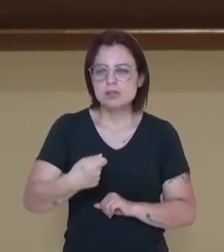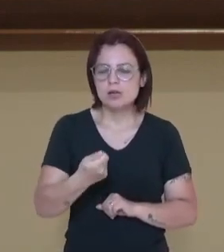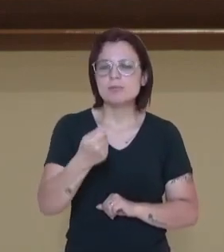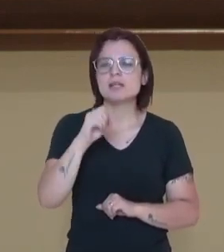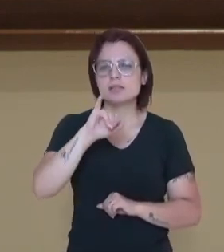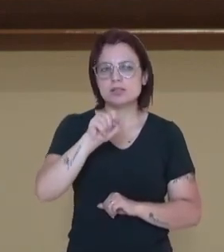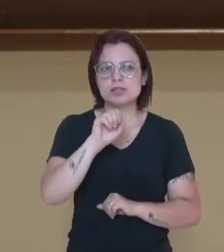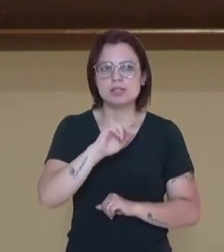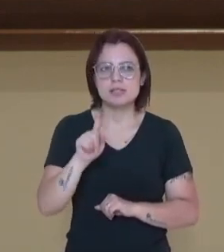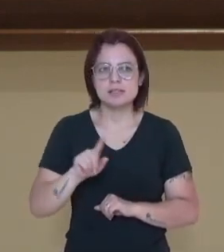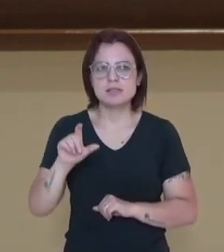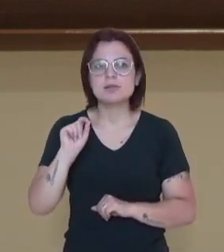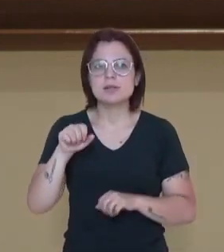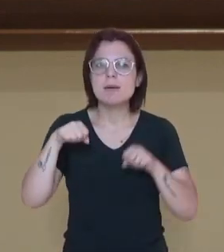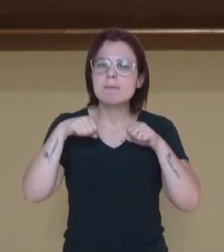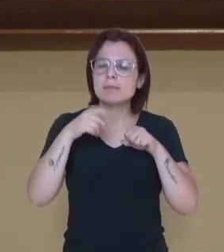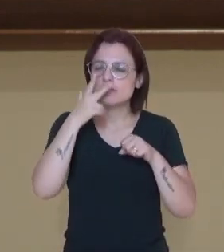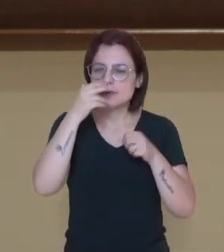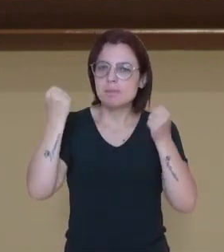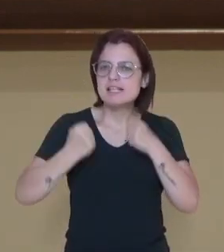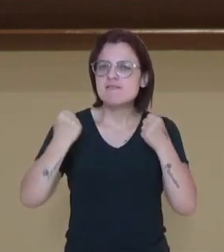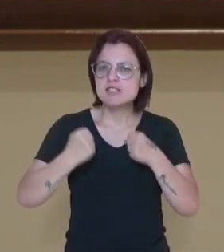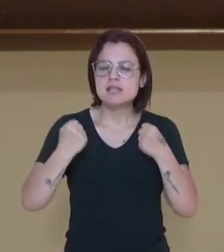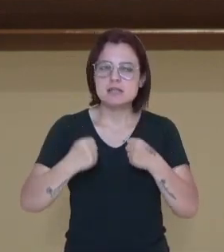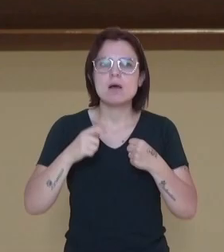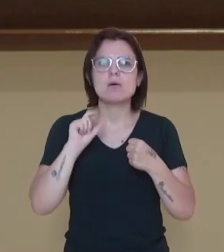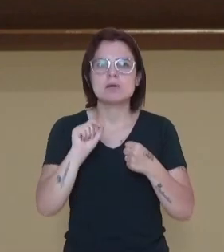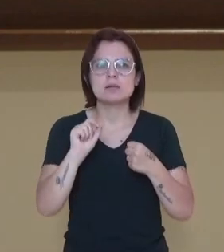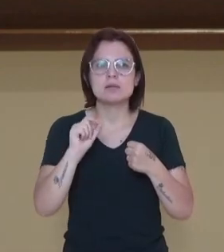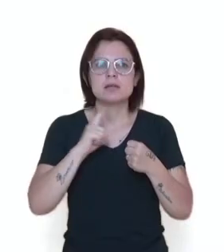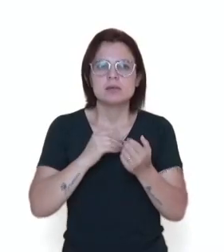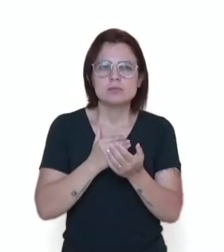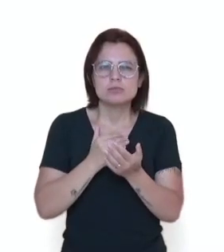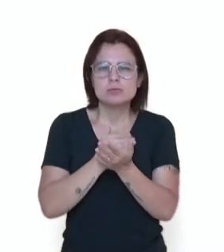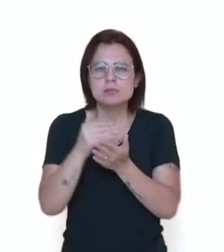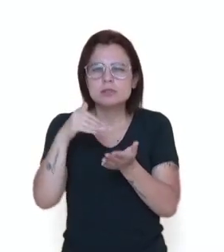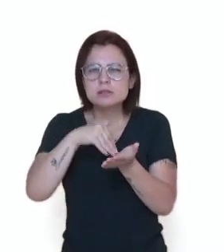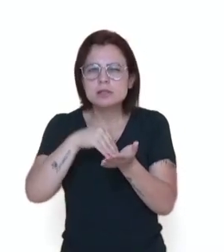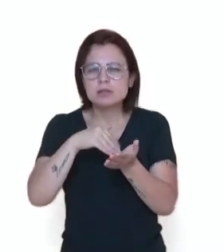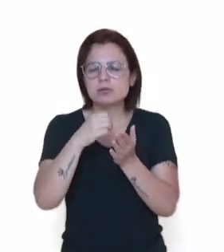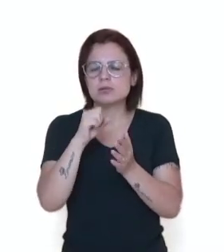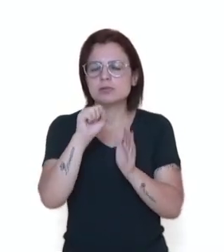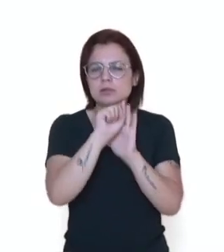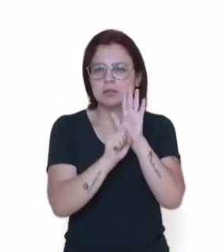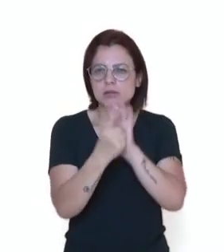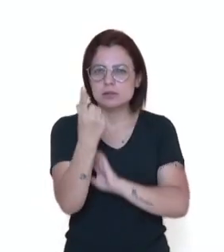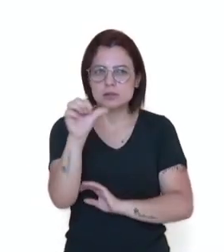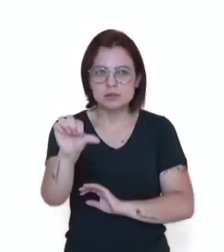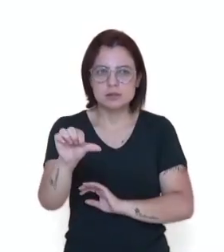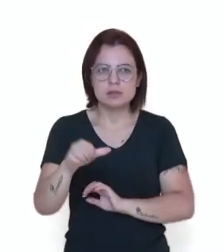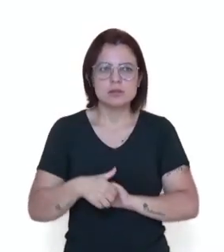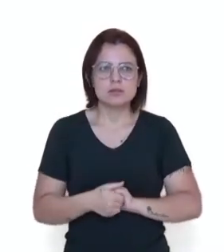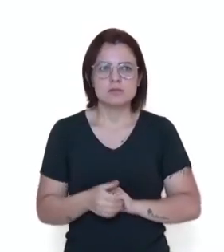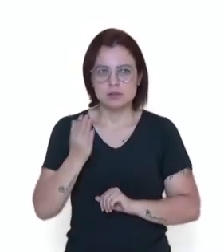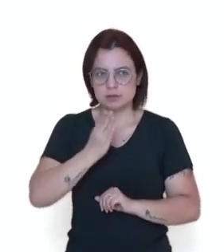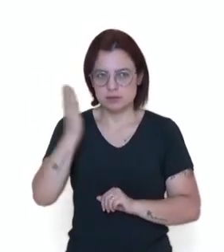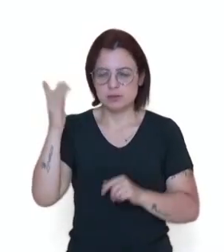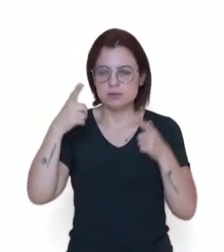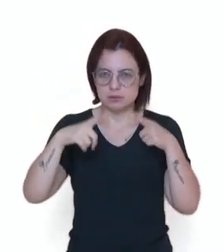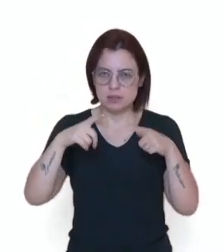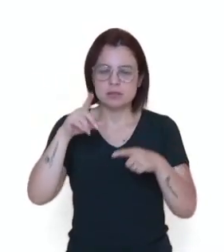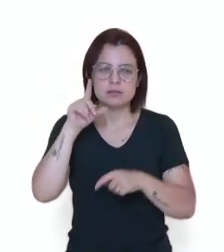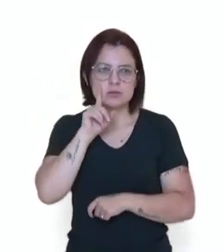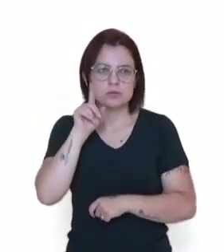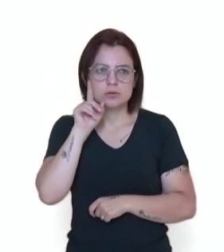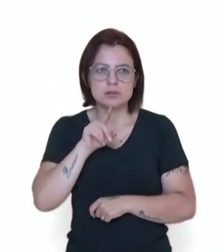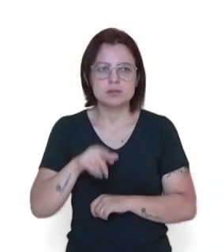tal manifestação teria surgido por volta do final do século XIX, na região de Nova Orleans, tendo origem